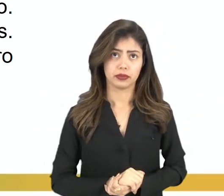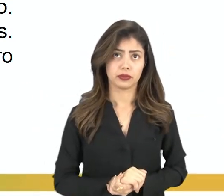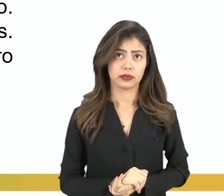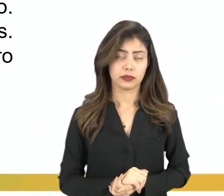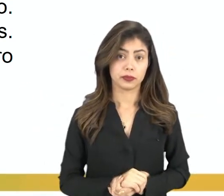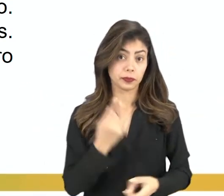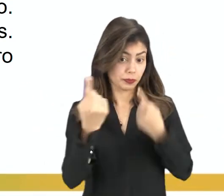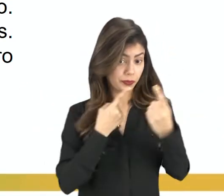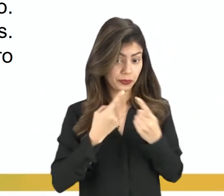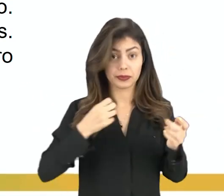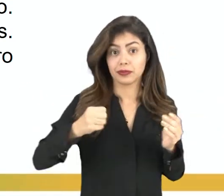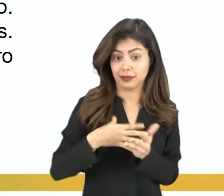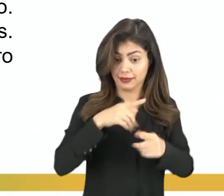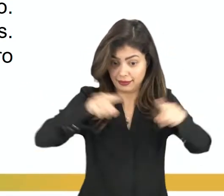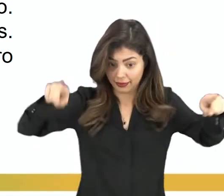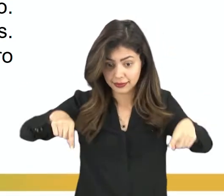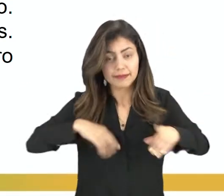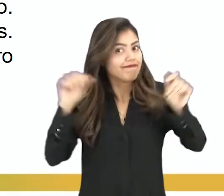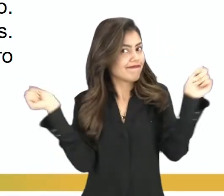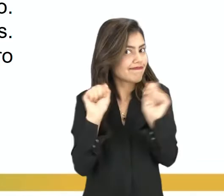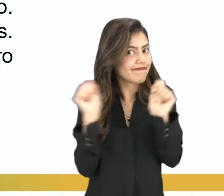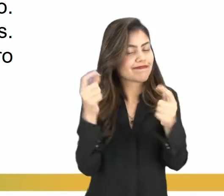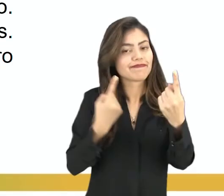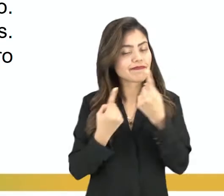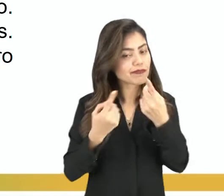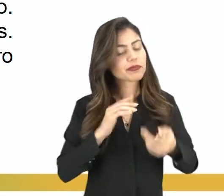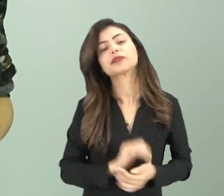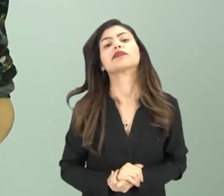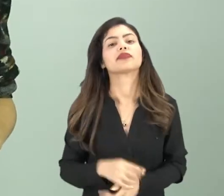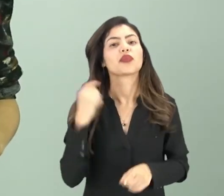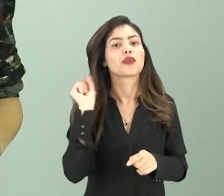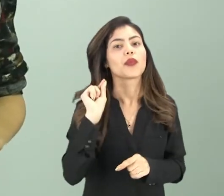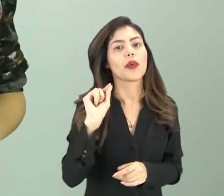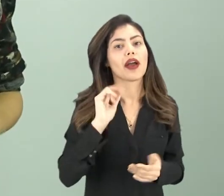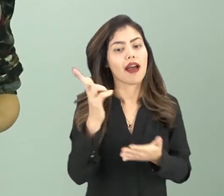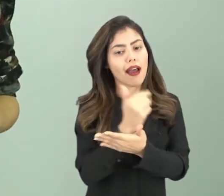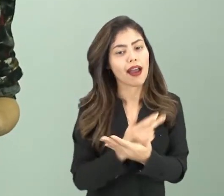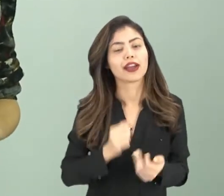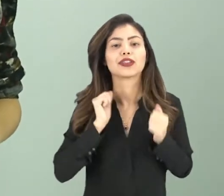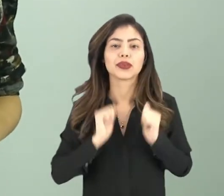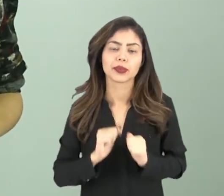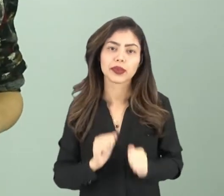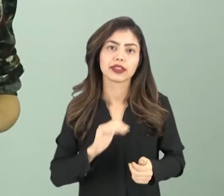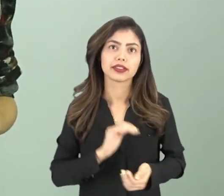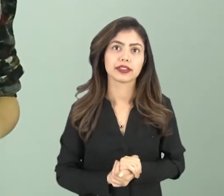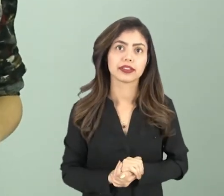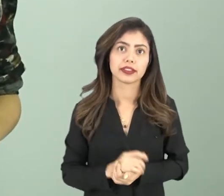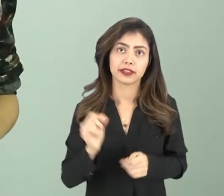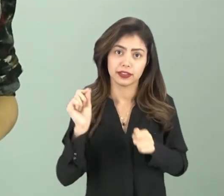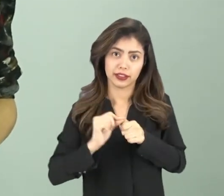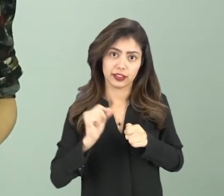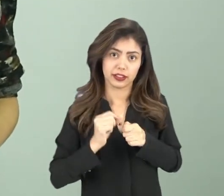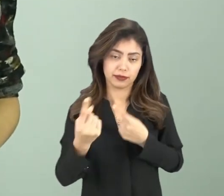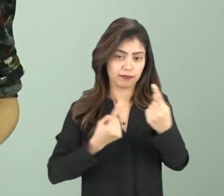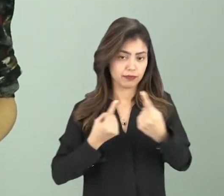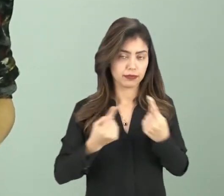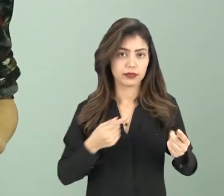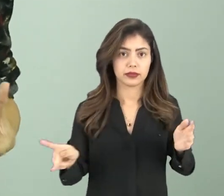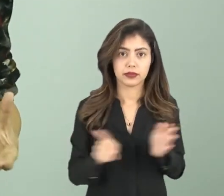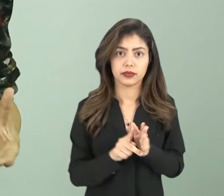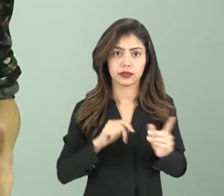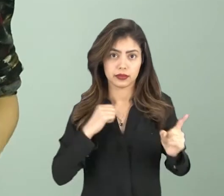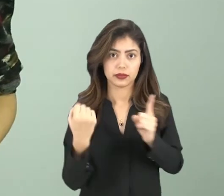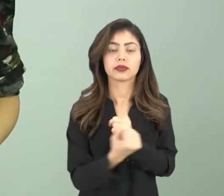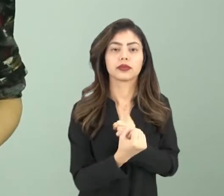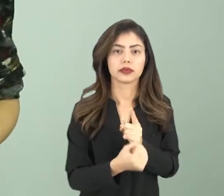gente poderia ficar discutindo, se fosse na sala de aula, eu ia adorar fazer isso, né? O que a arte pode promover enquanto debate